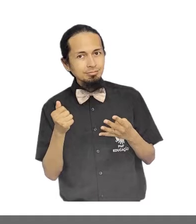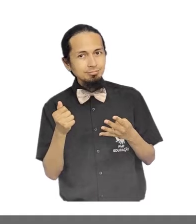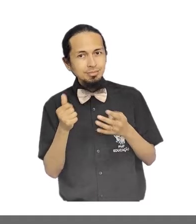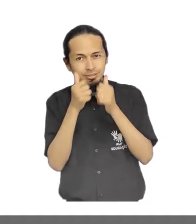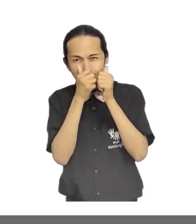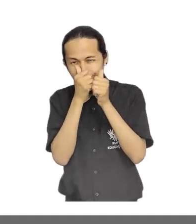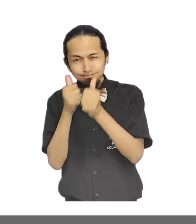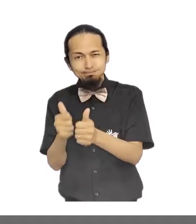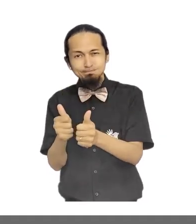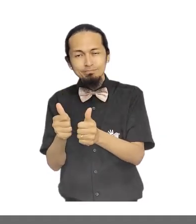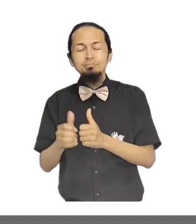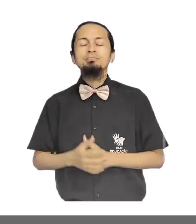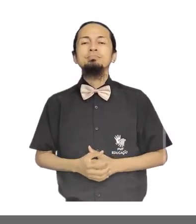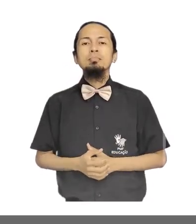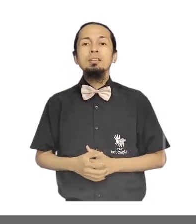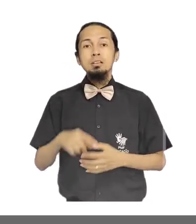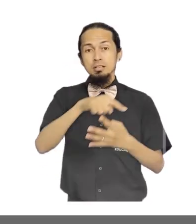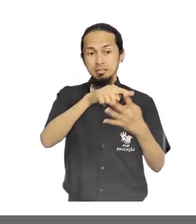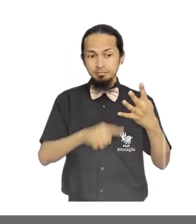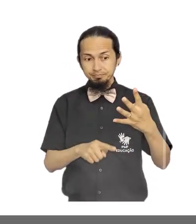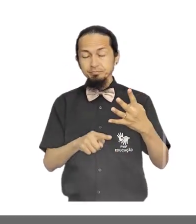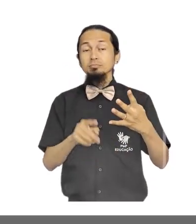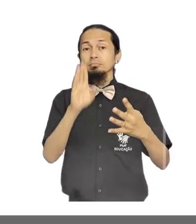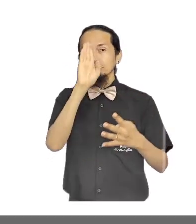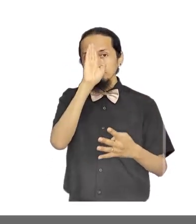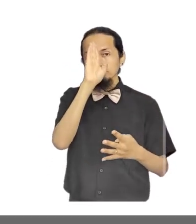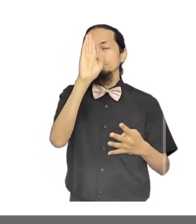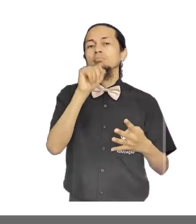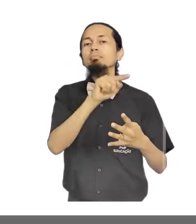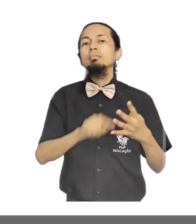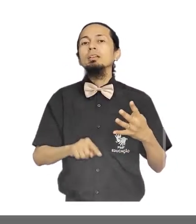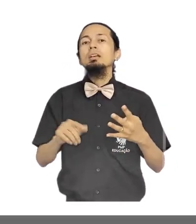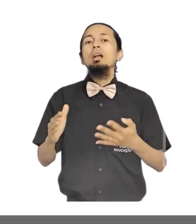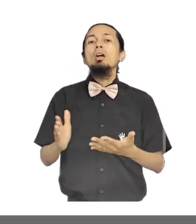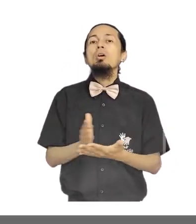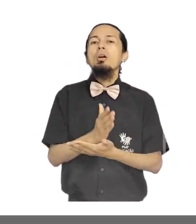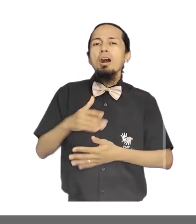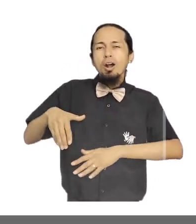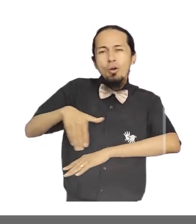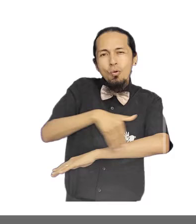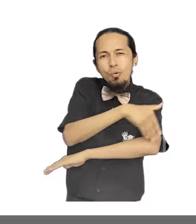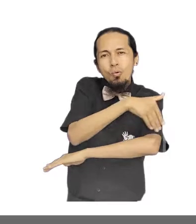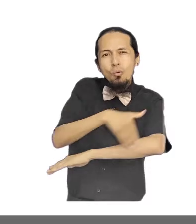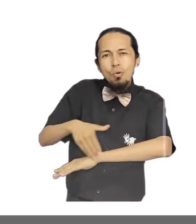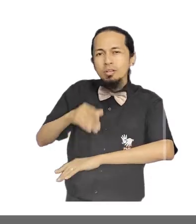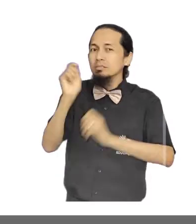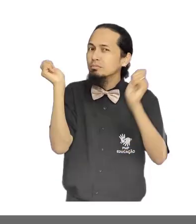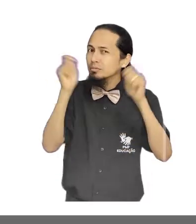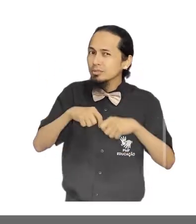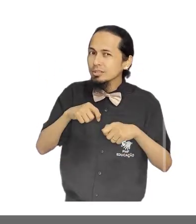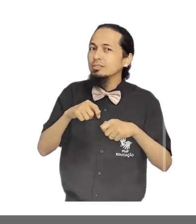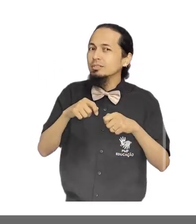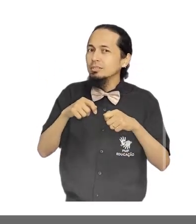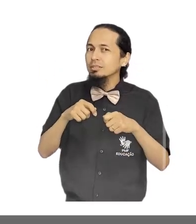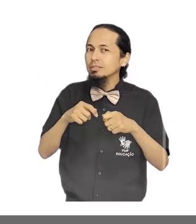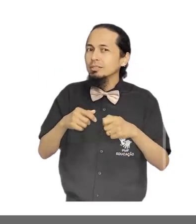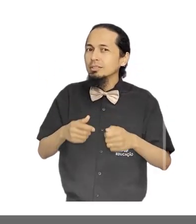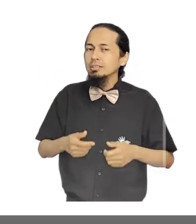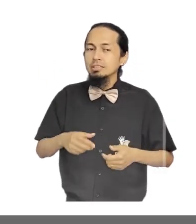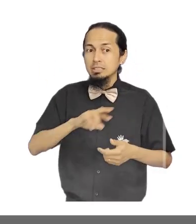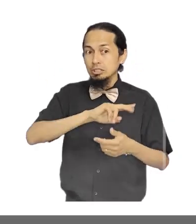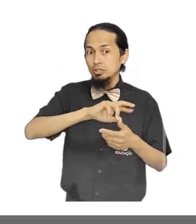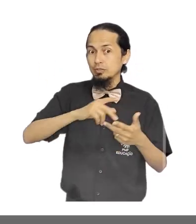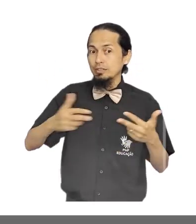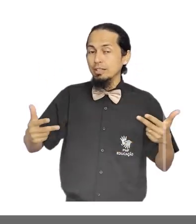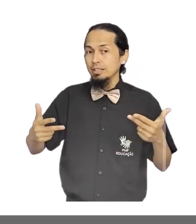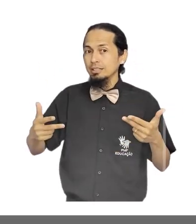do Estreito. Nestes locais foram destacadas as áreas e vias que possuem potencial de